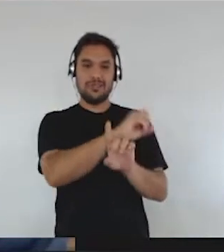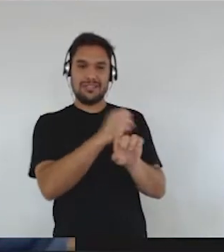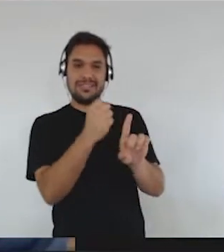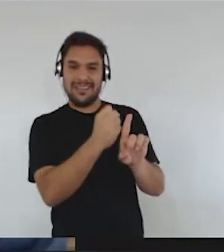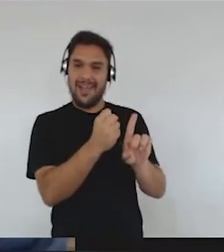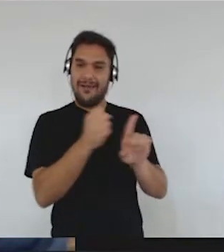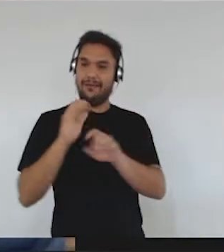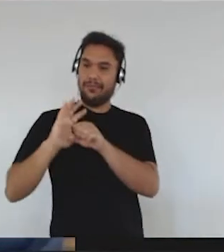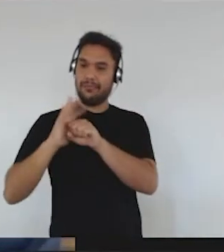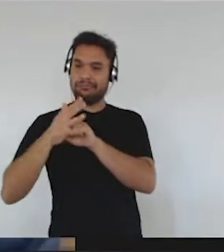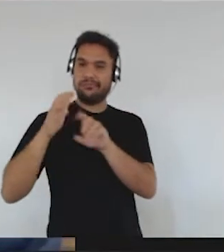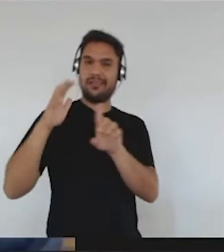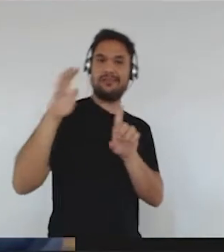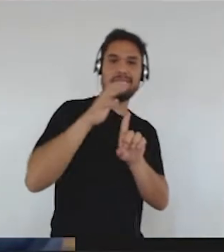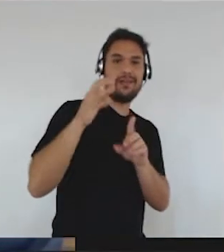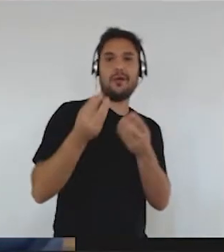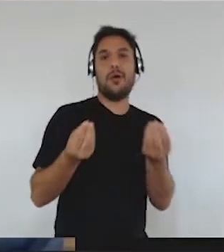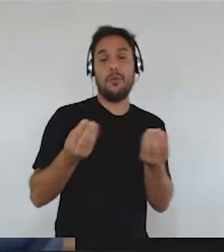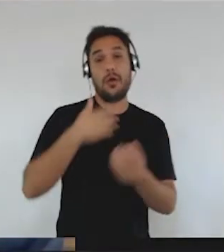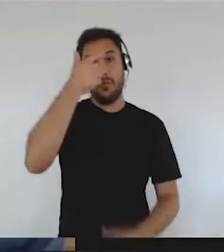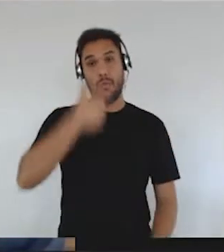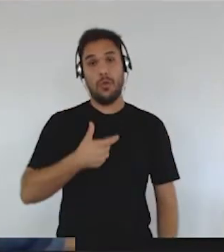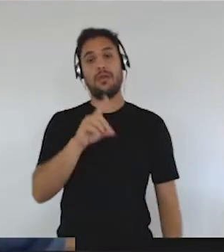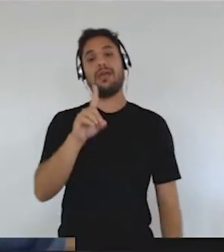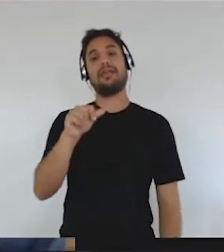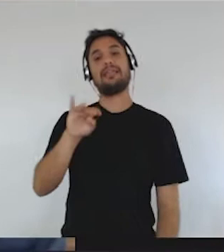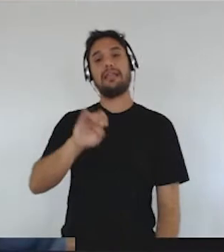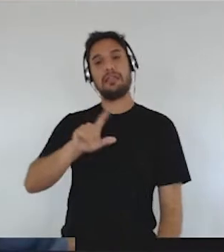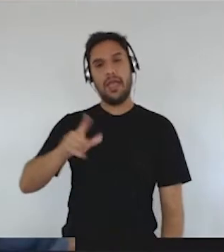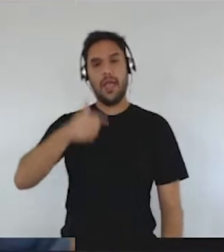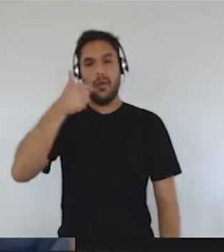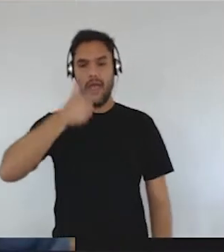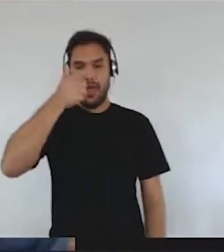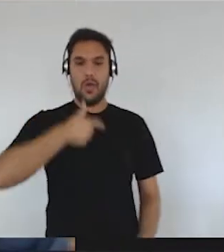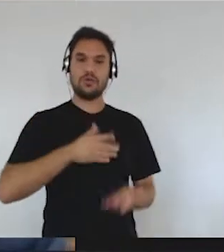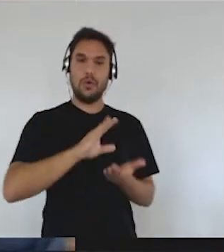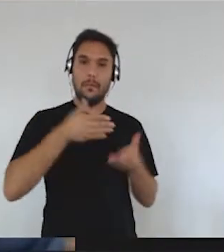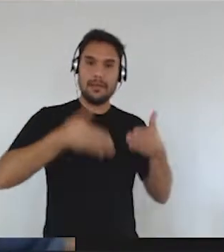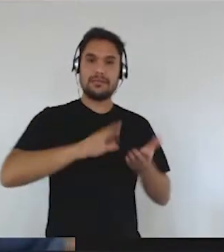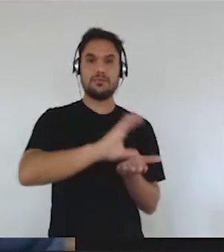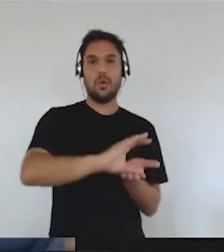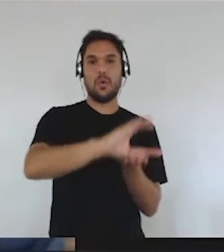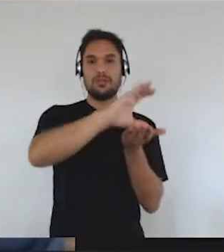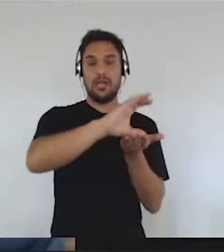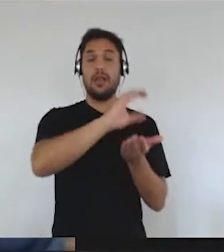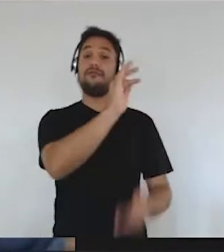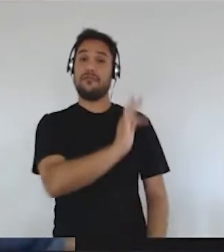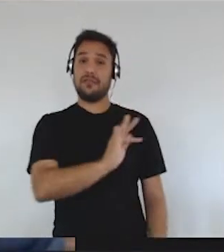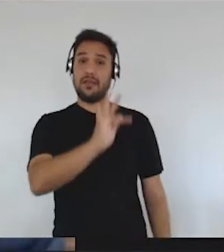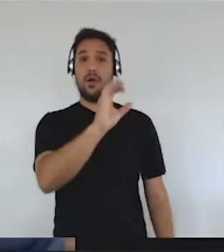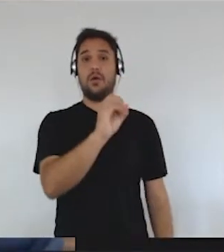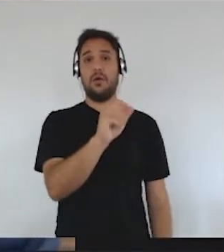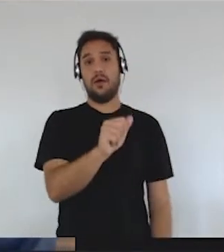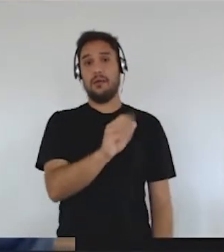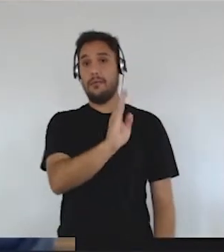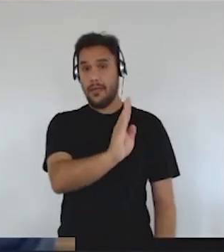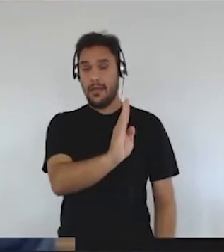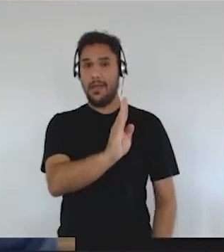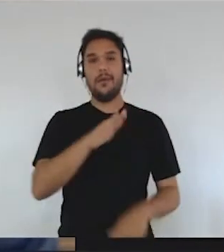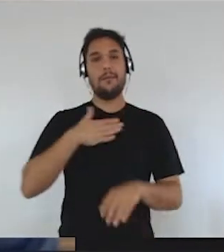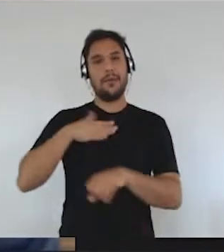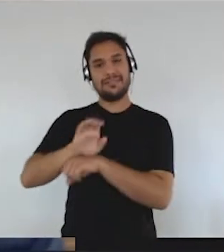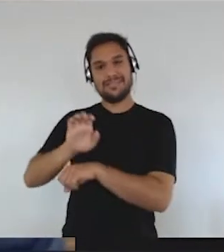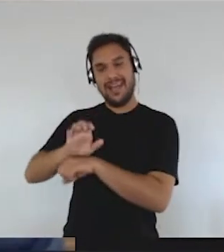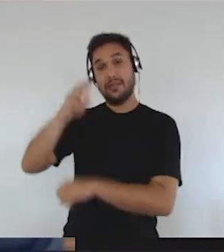da pandemia. Meu nome é Daniel Blume, eu sou conselheiro federal da OAB pelo